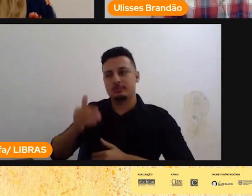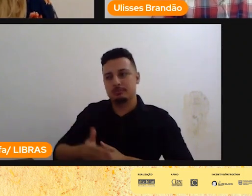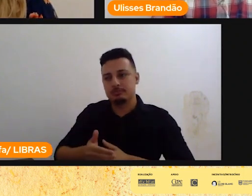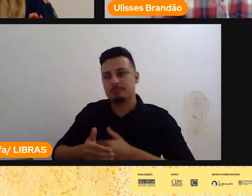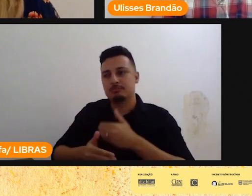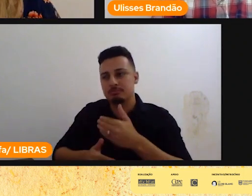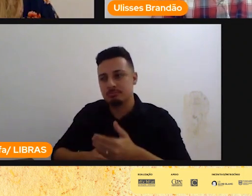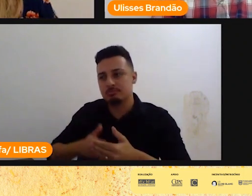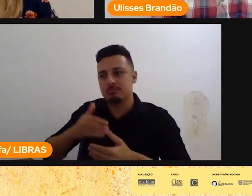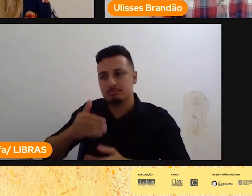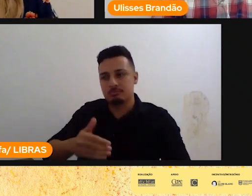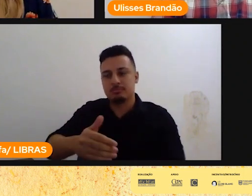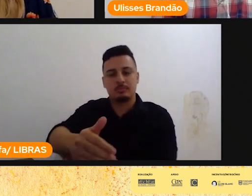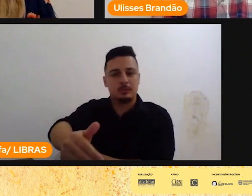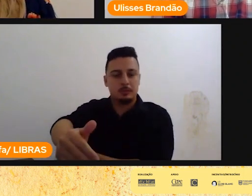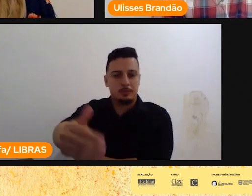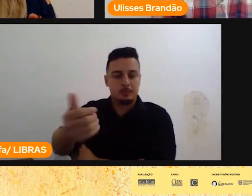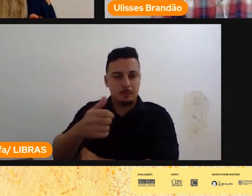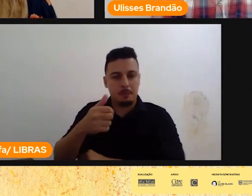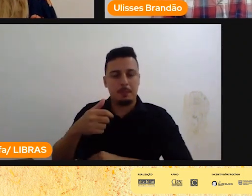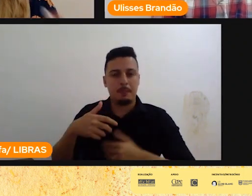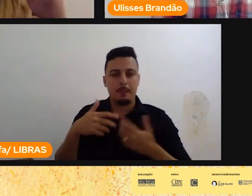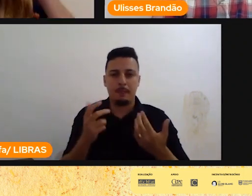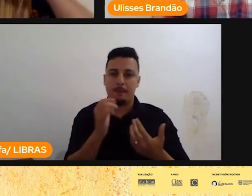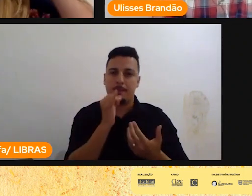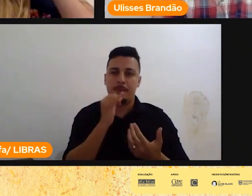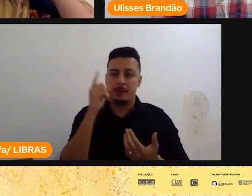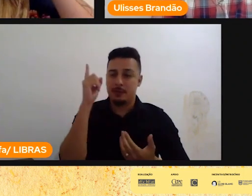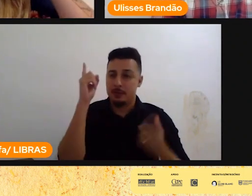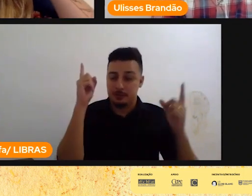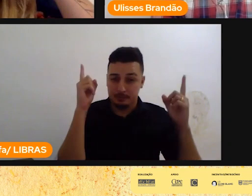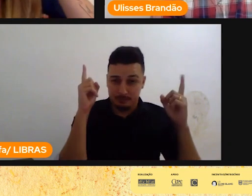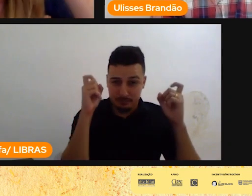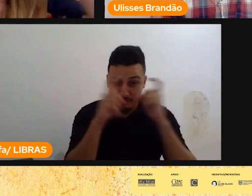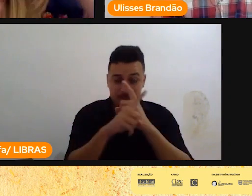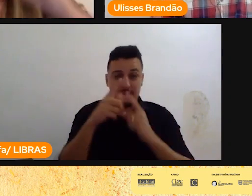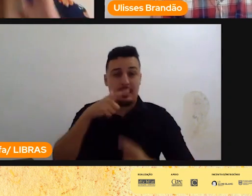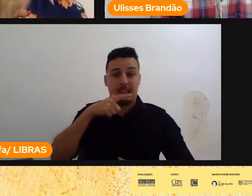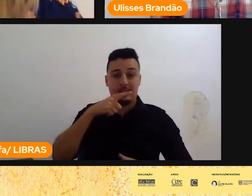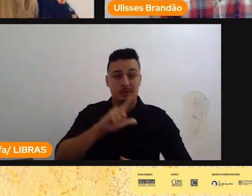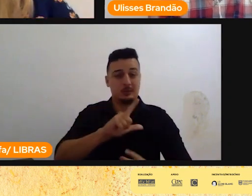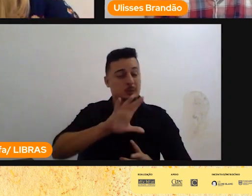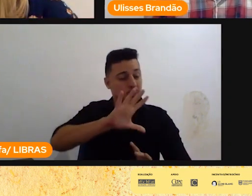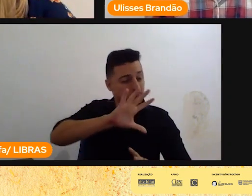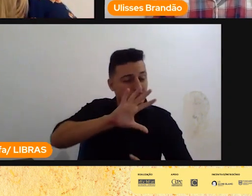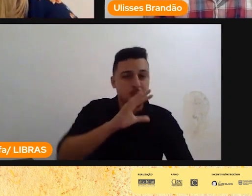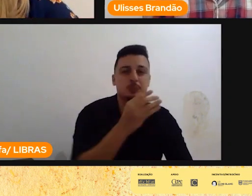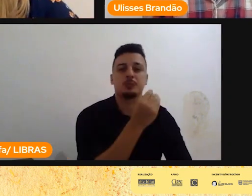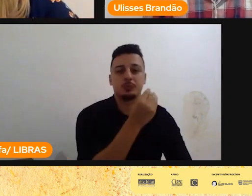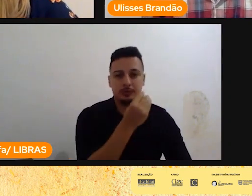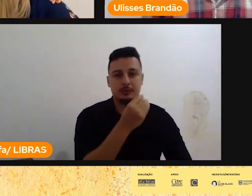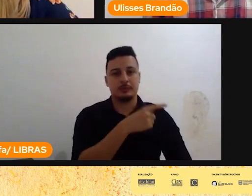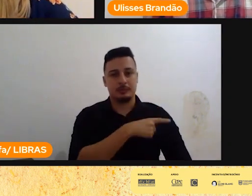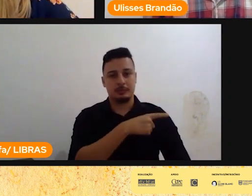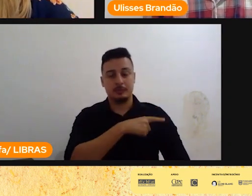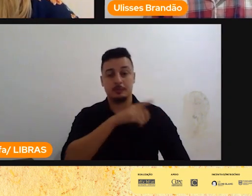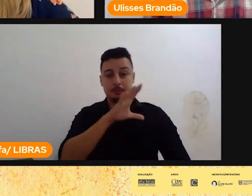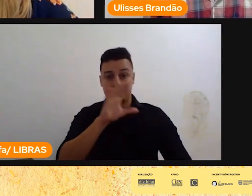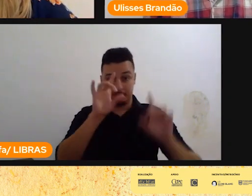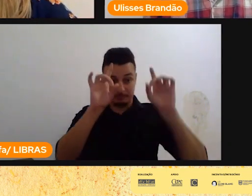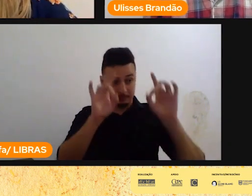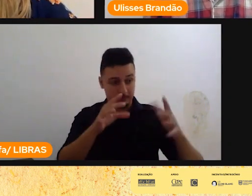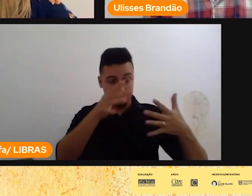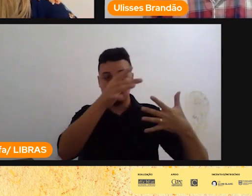no geral, a gente tem uma dificuldade muito grande para todas as linguagens. No caso específico de animação, a gente tem, de